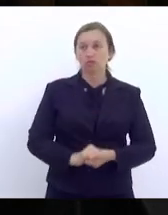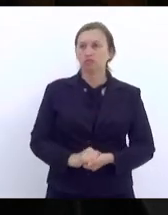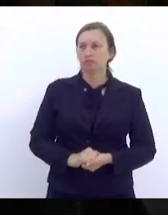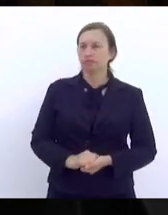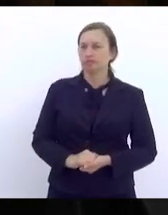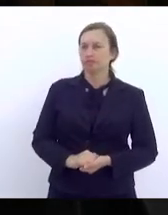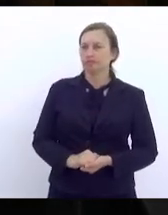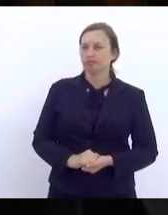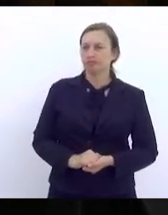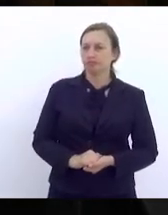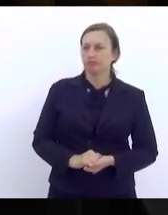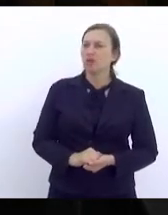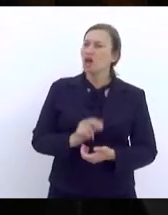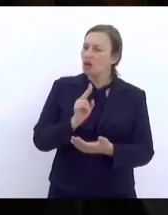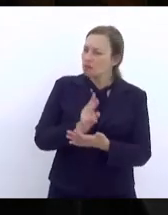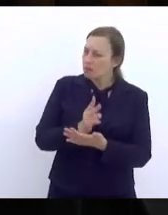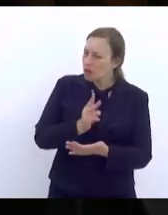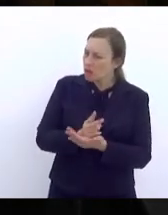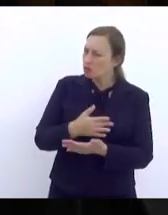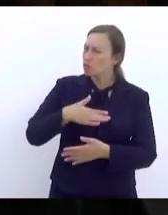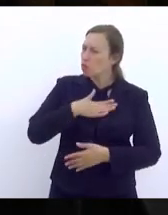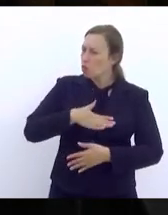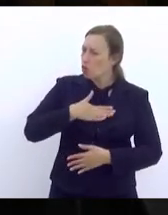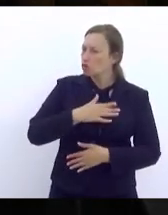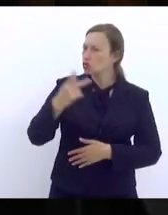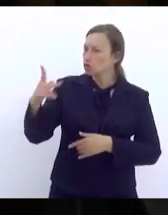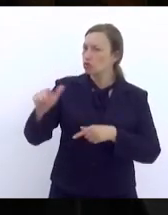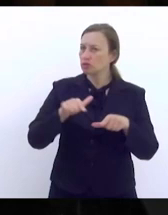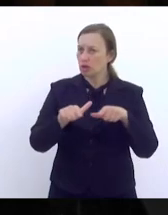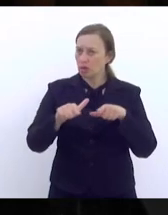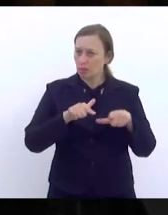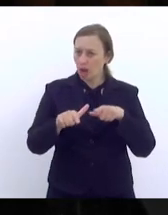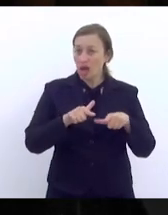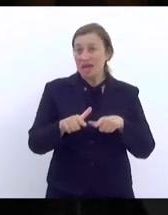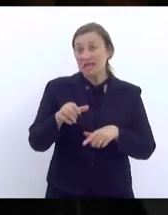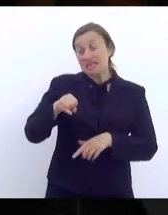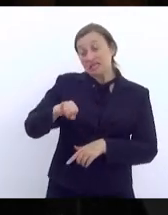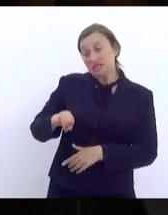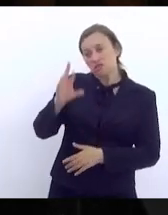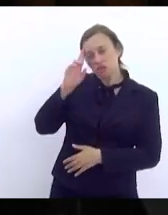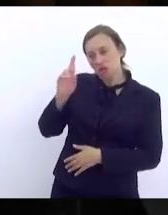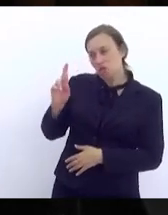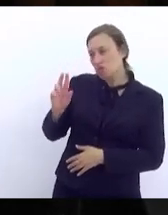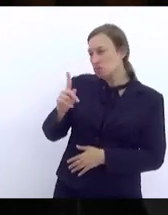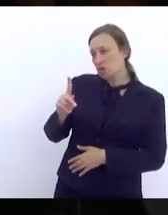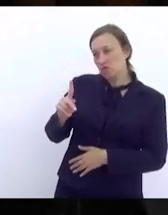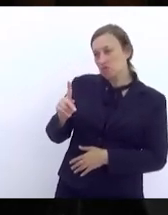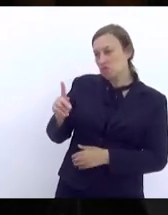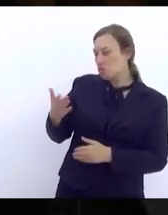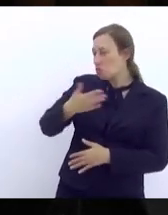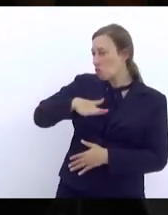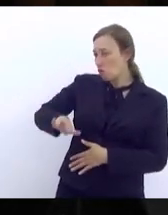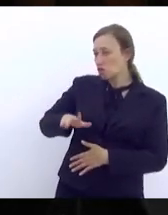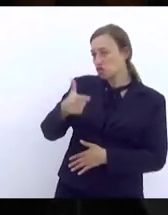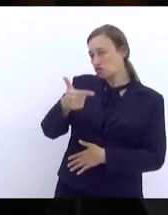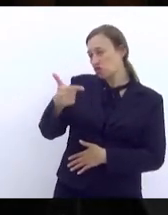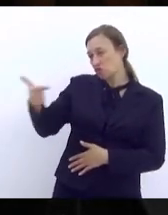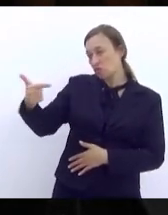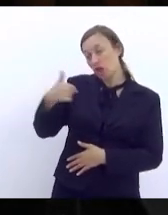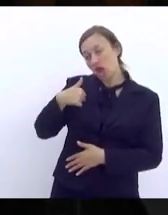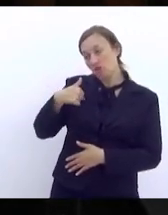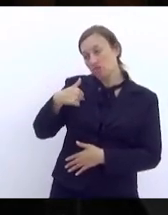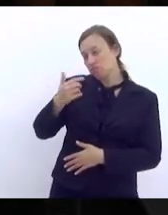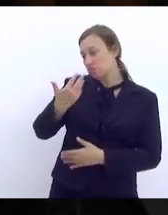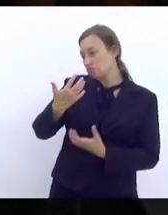não apesar de gostar do seu trabalho se o senhor não vota 22 eu não Voto